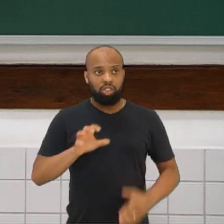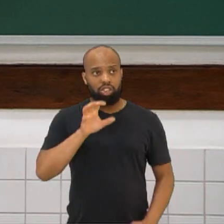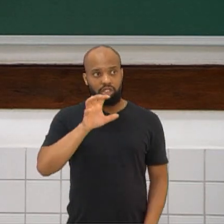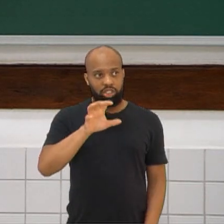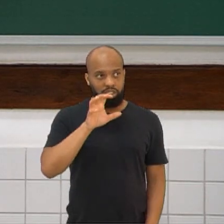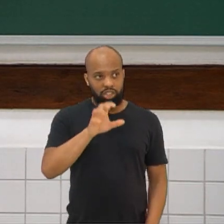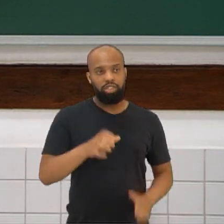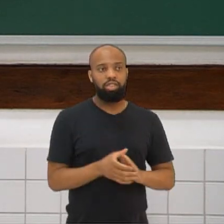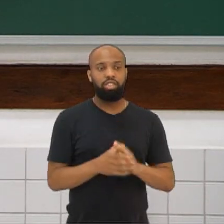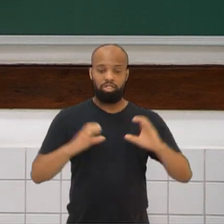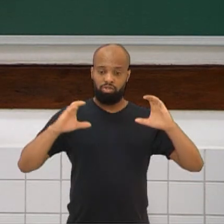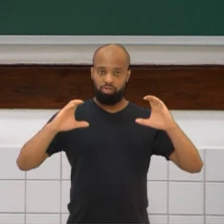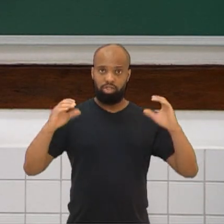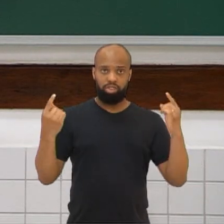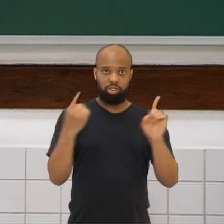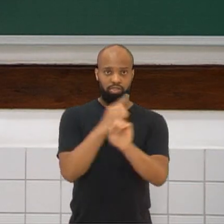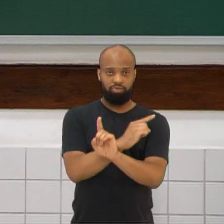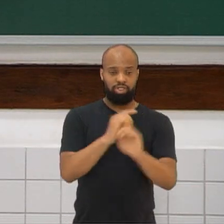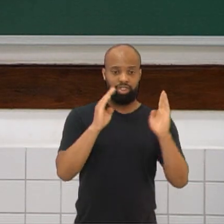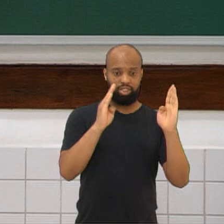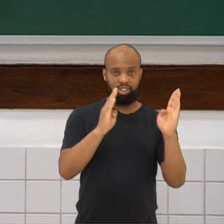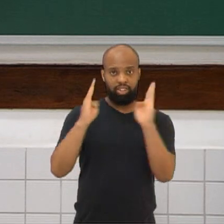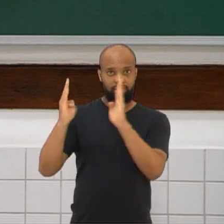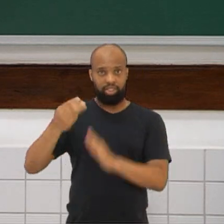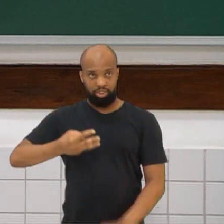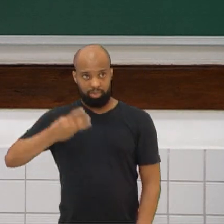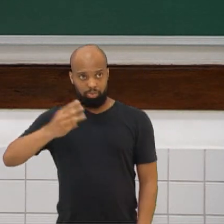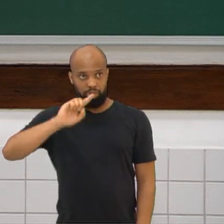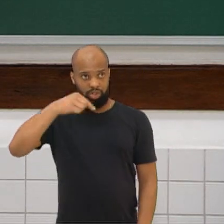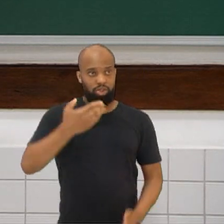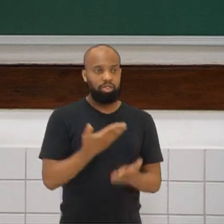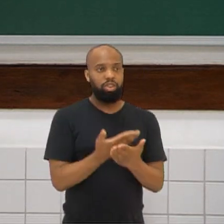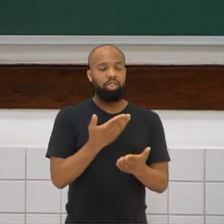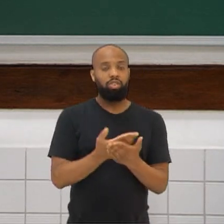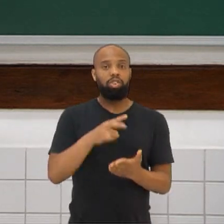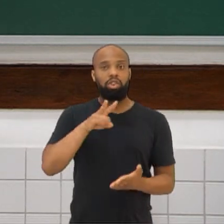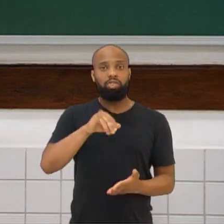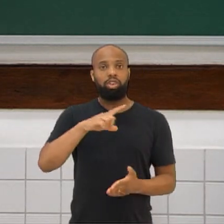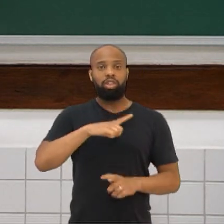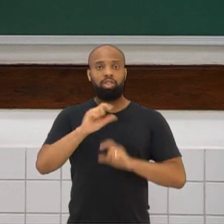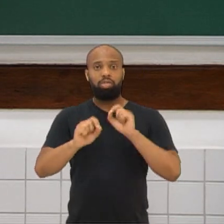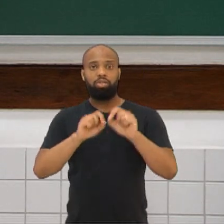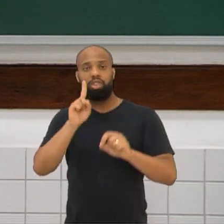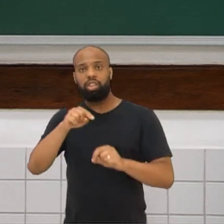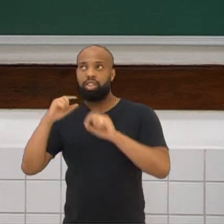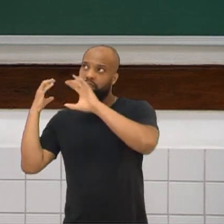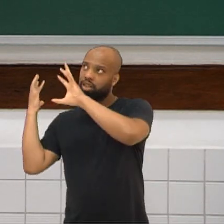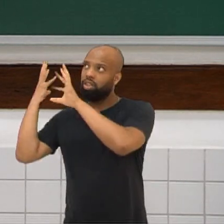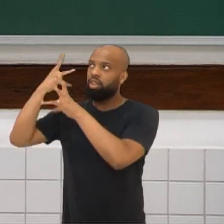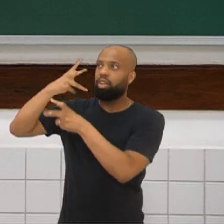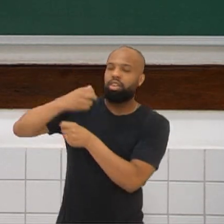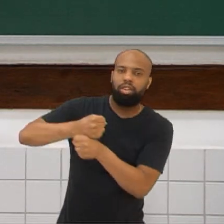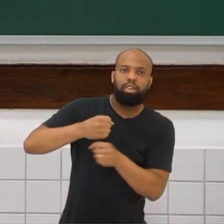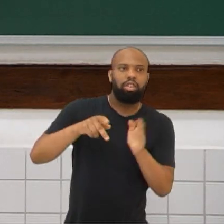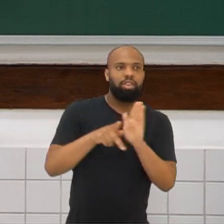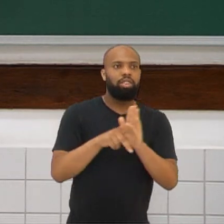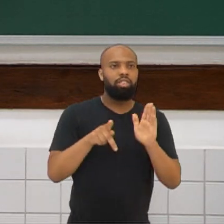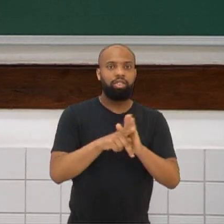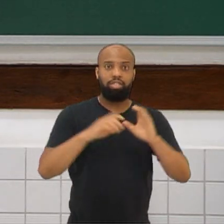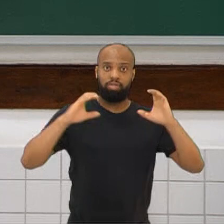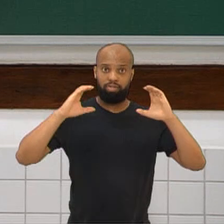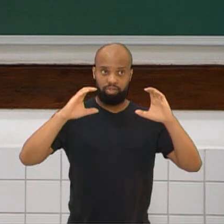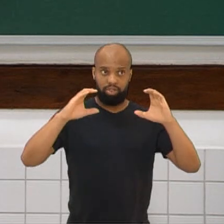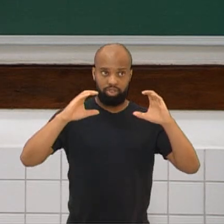isso, função inversa, parte 3. Na aula seguinte, vocês vão ter uma retomada de função